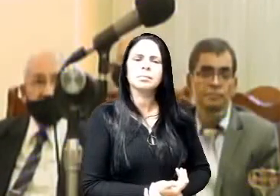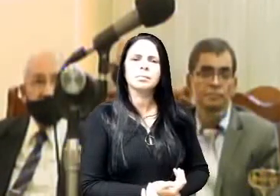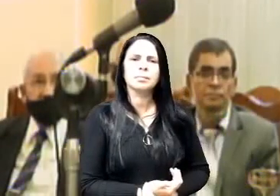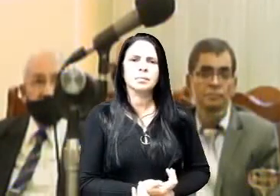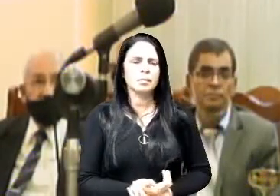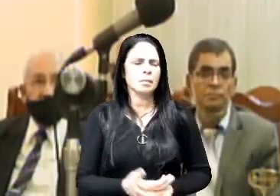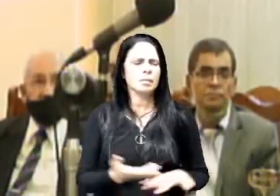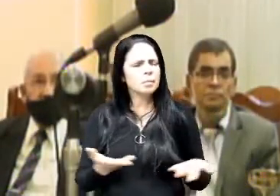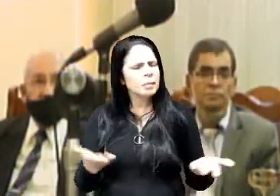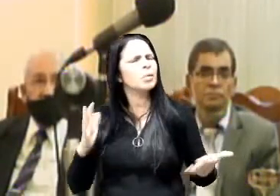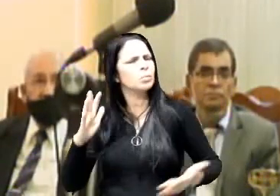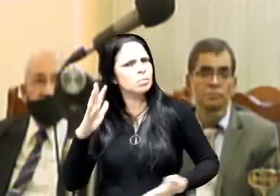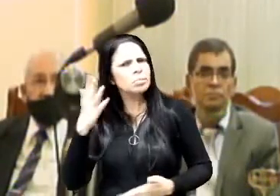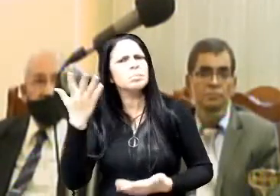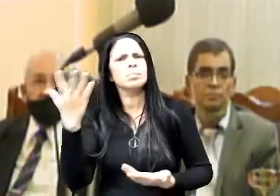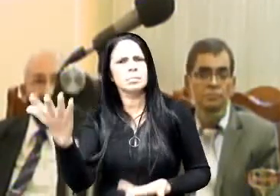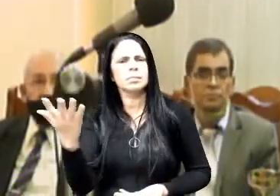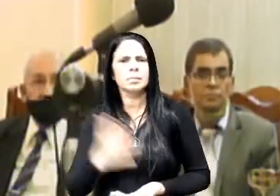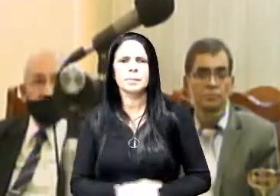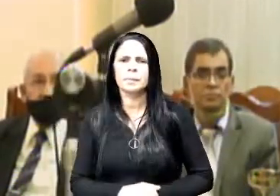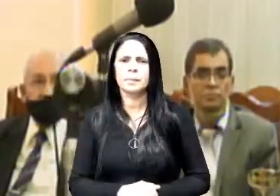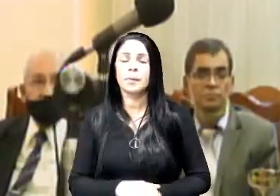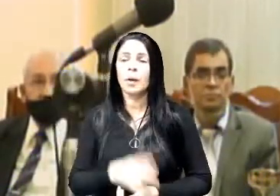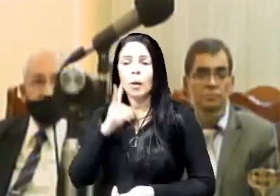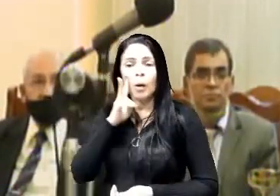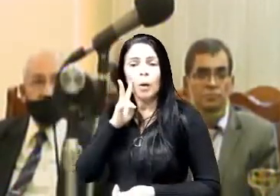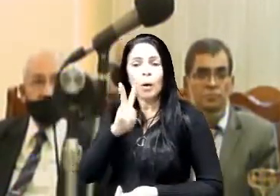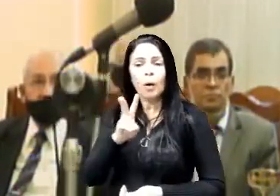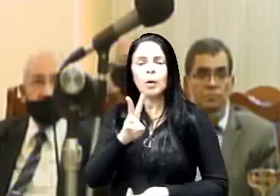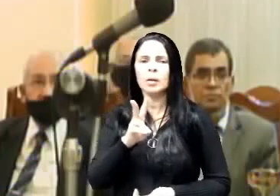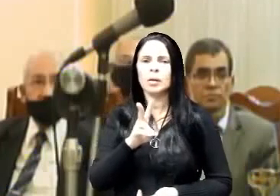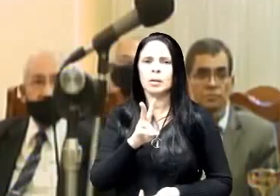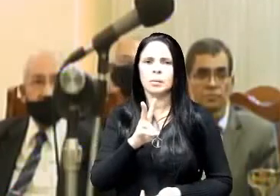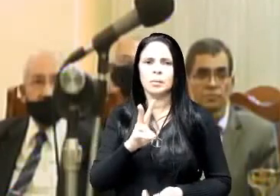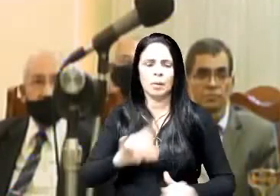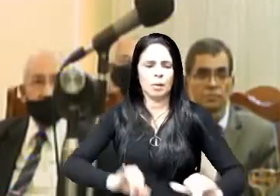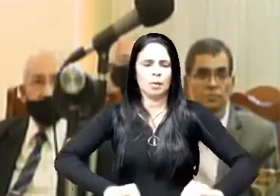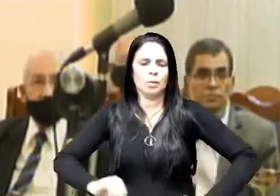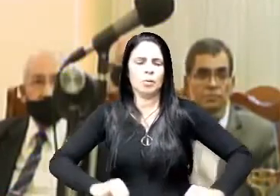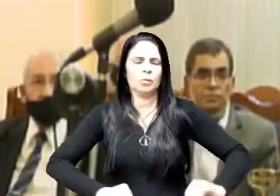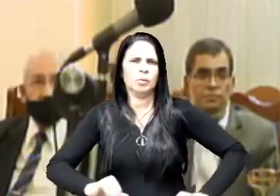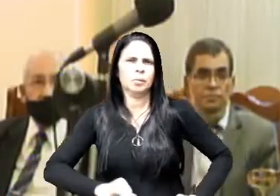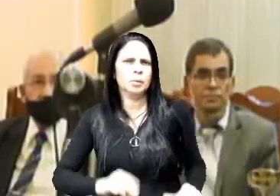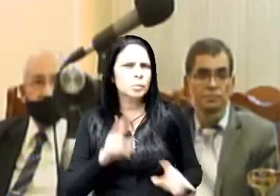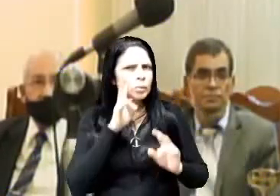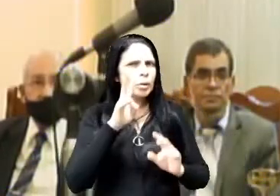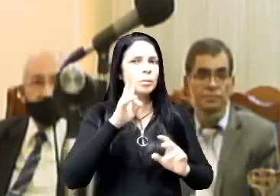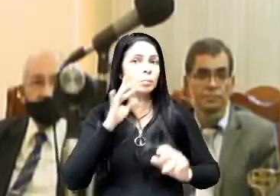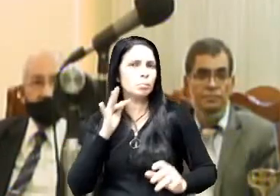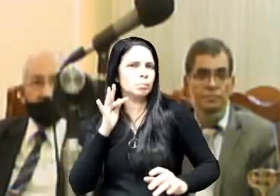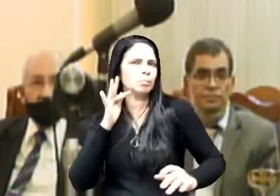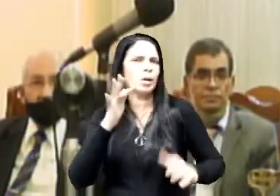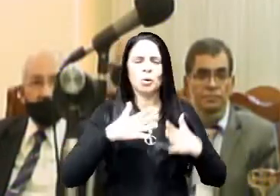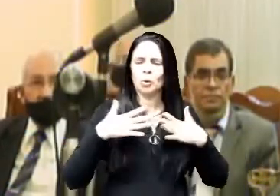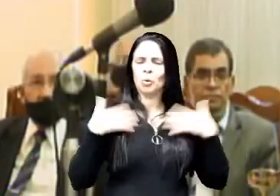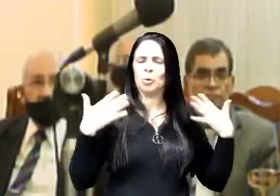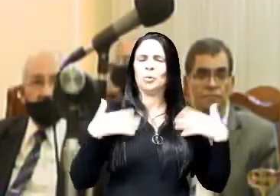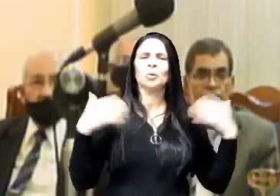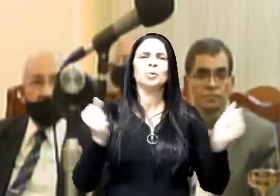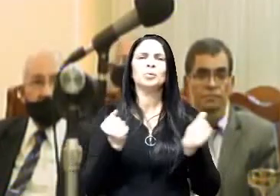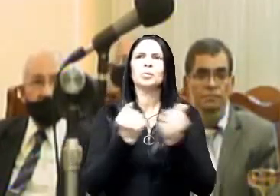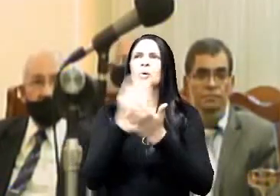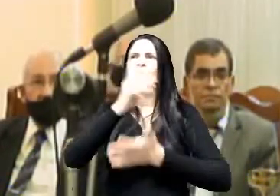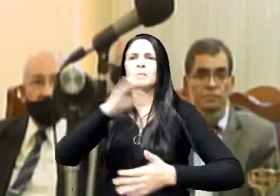Faz parte, aleluia. Olhe para o sofrimento pela ótica da glória futura,